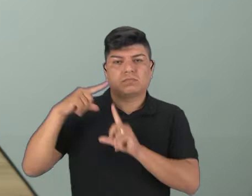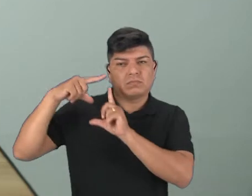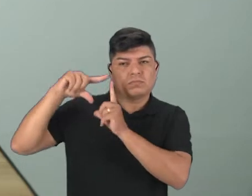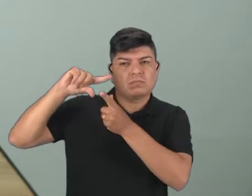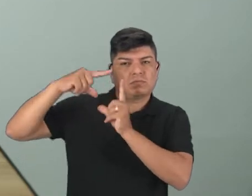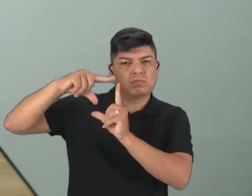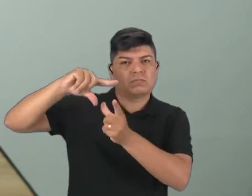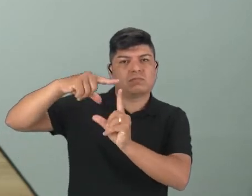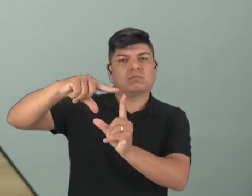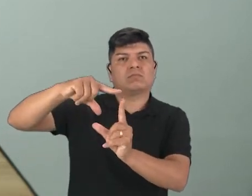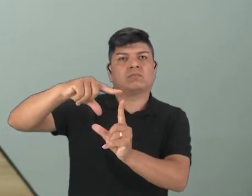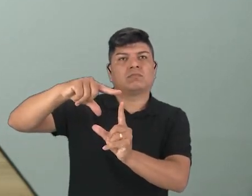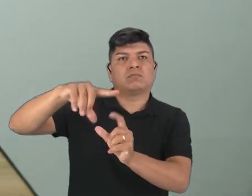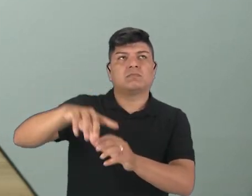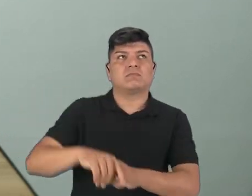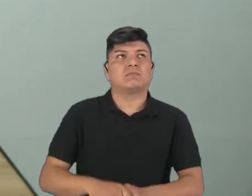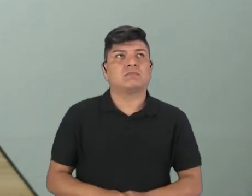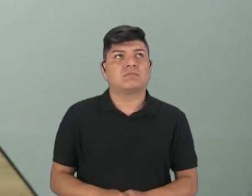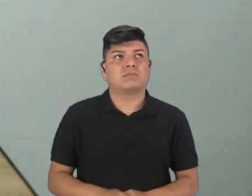formas,